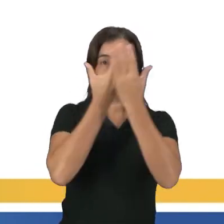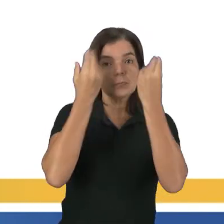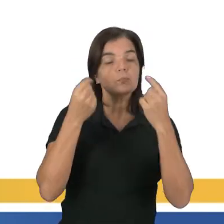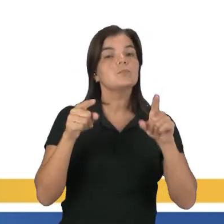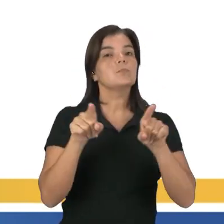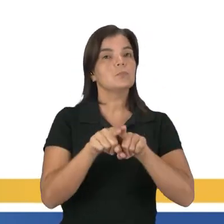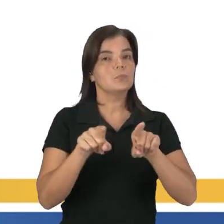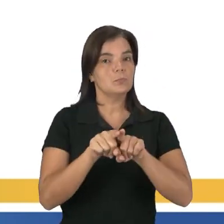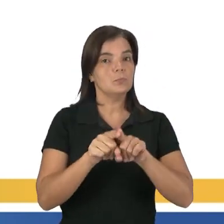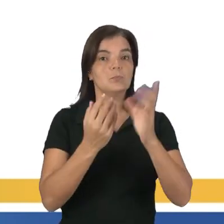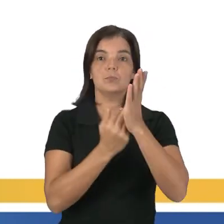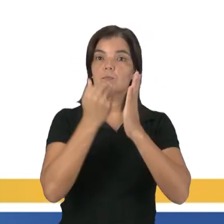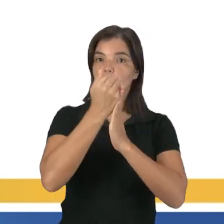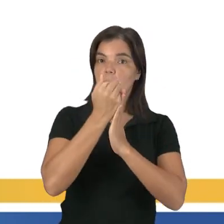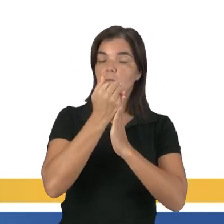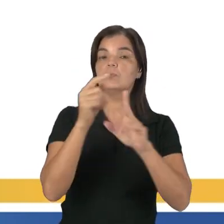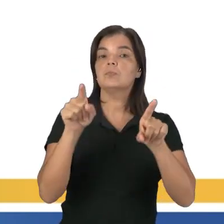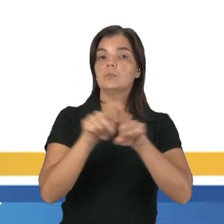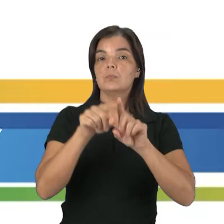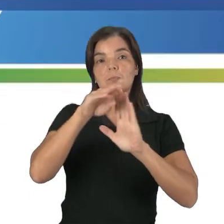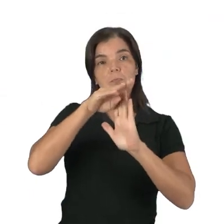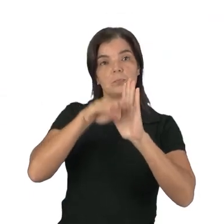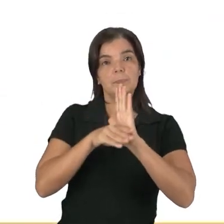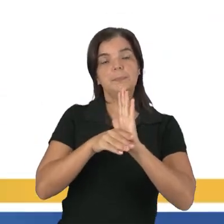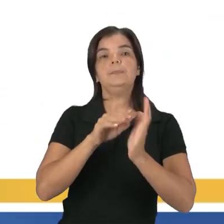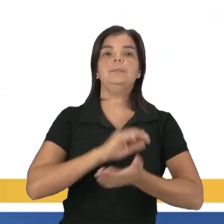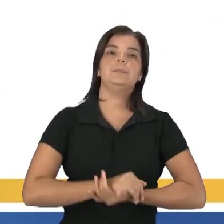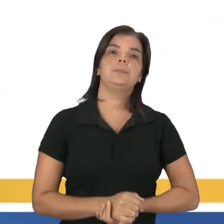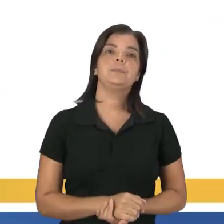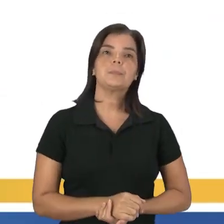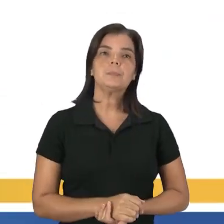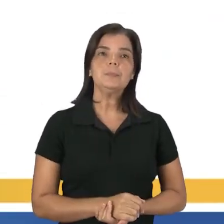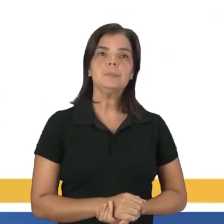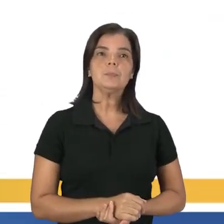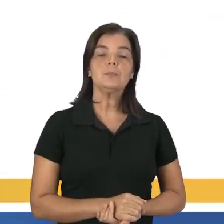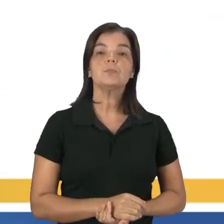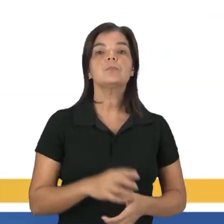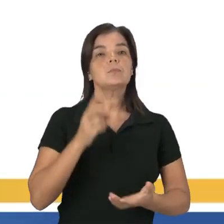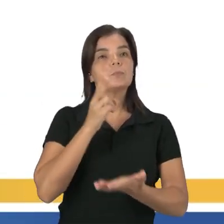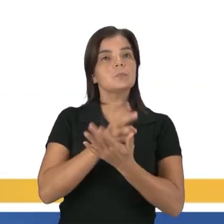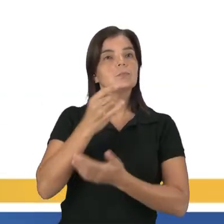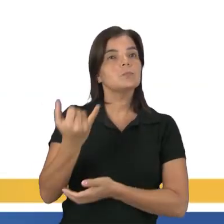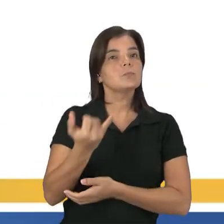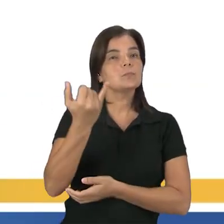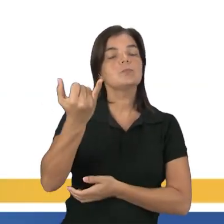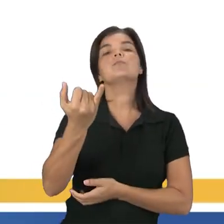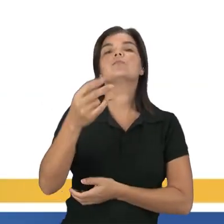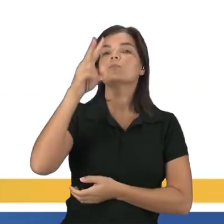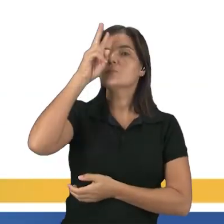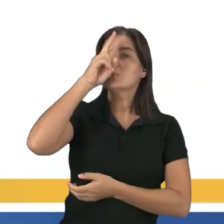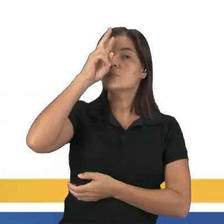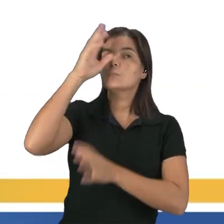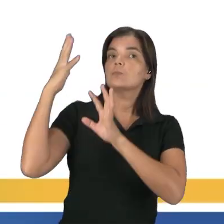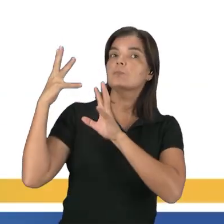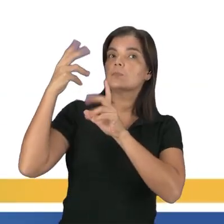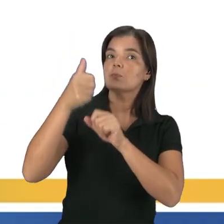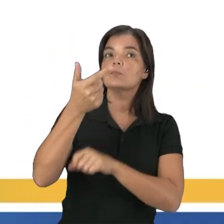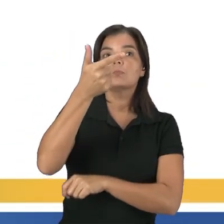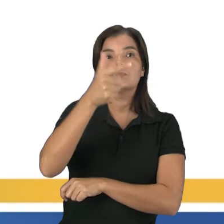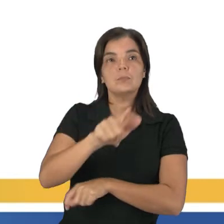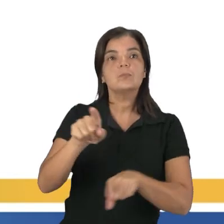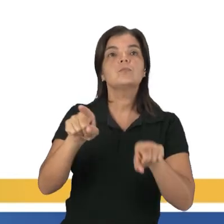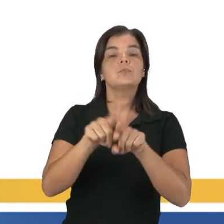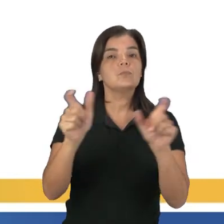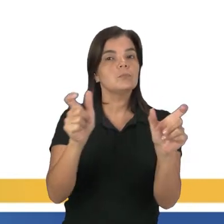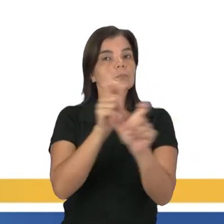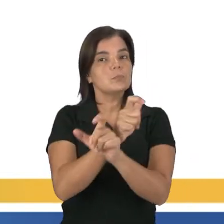esqueçam, existem no caso os múltiplos e os submúltiplos. Isso é sempre importante você ficar relembrando. E novamente nós